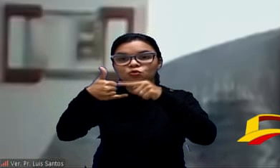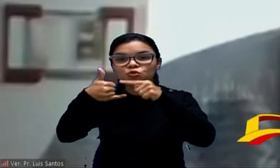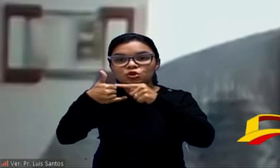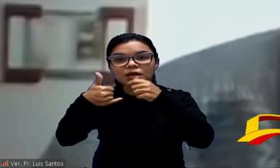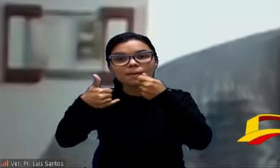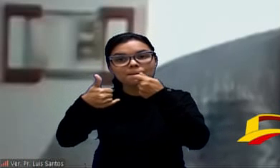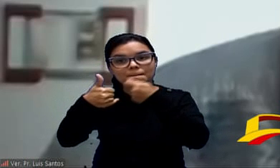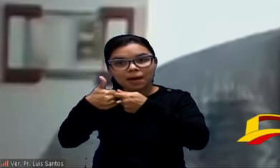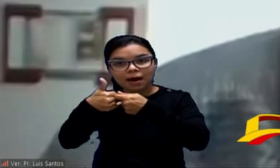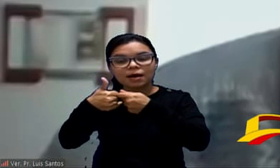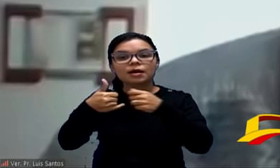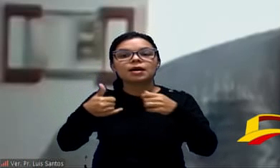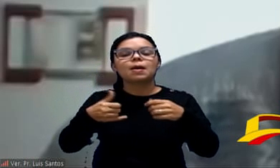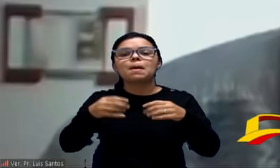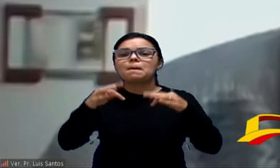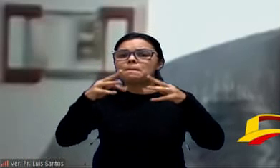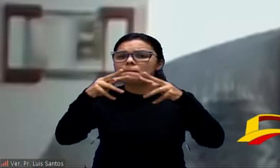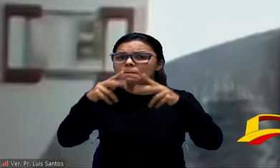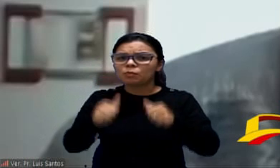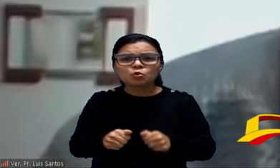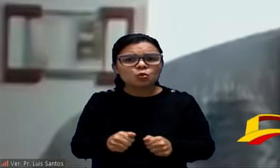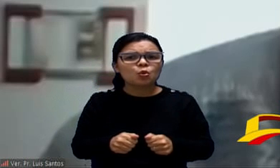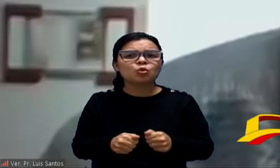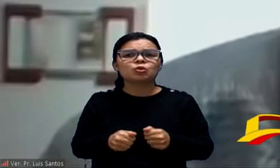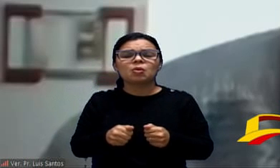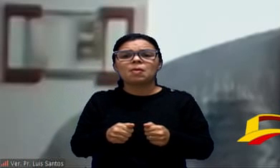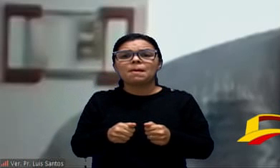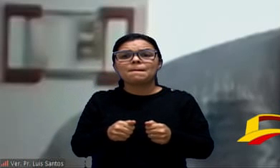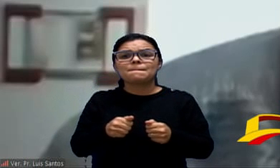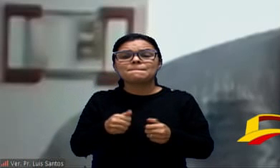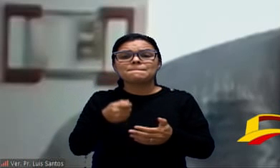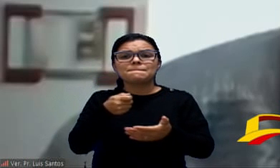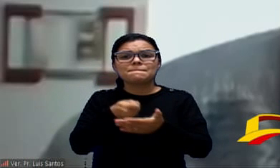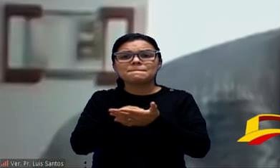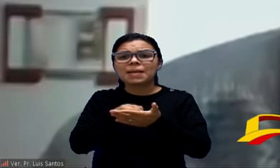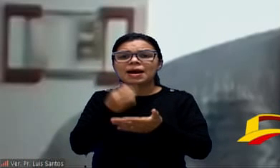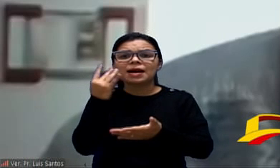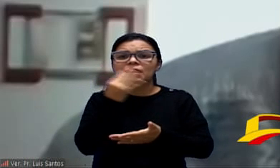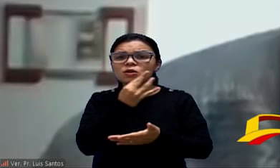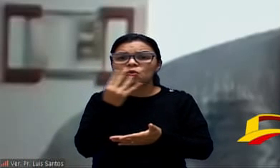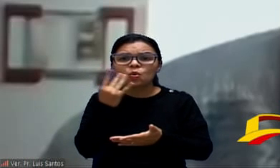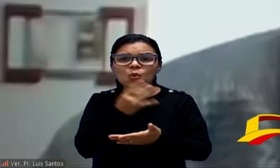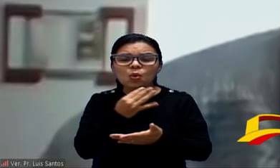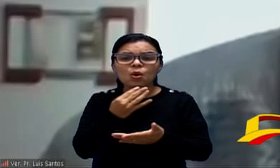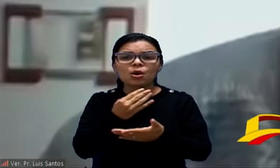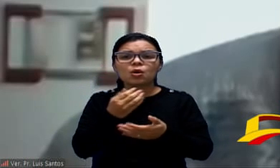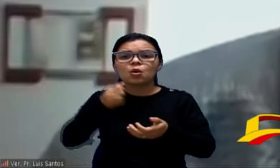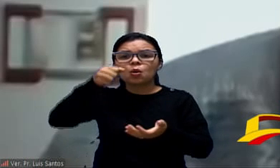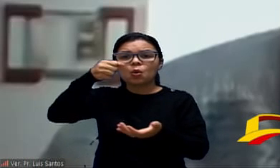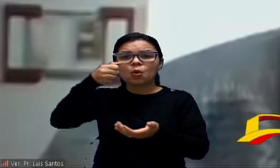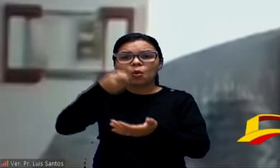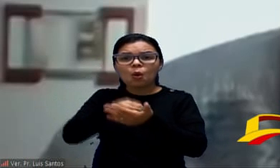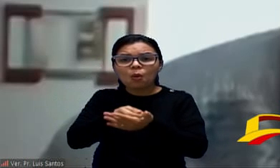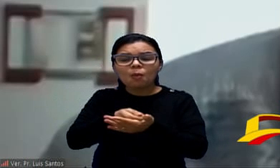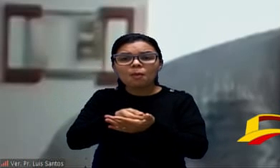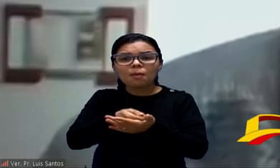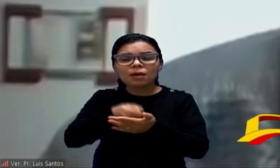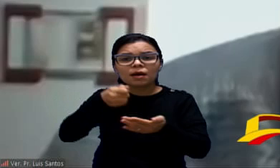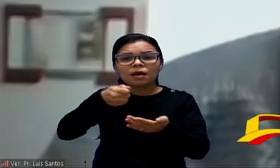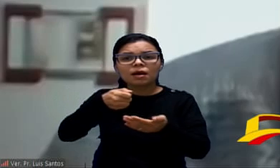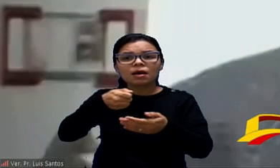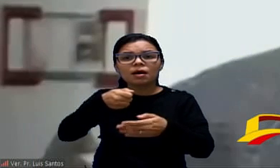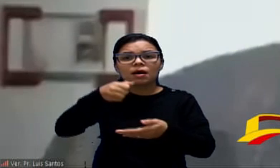que paga a tinta, paga a energia, compra a impressora. Tudo. Agora nós